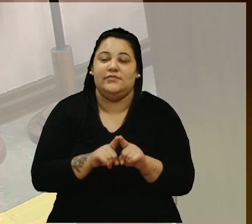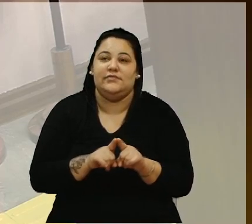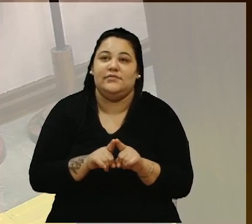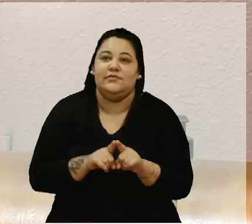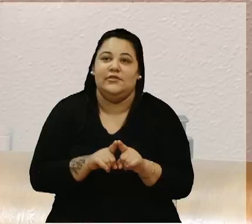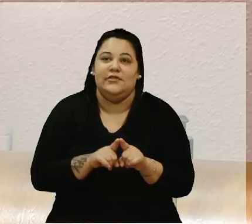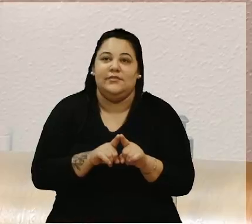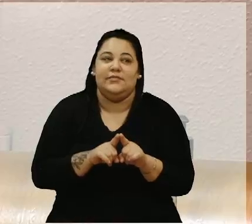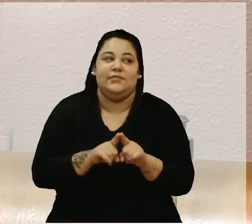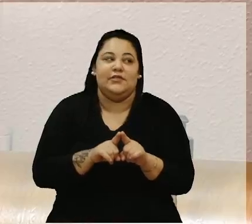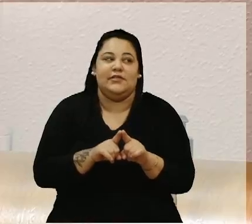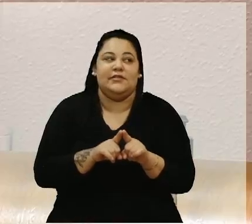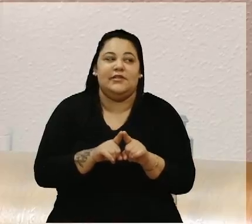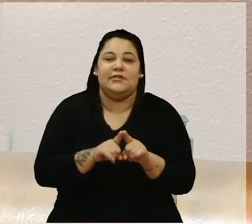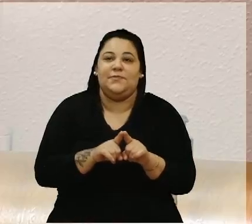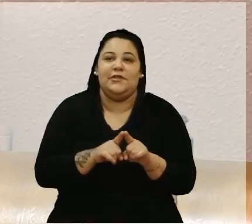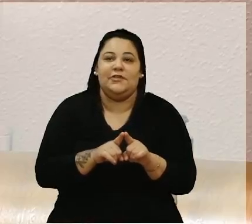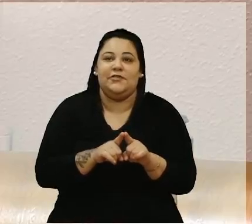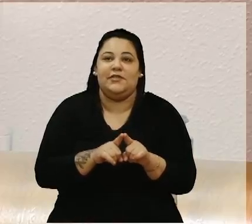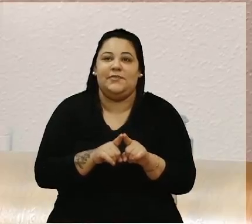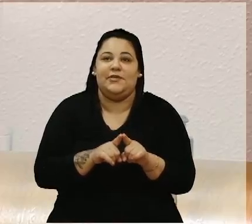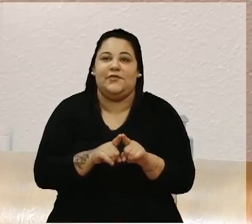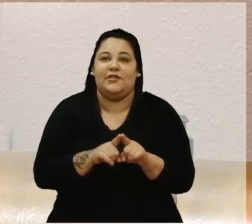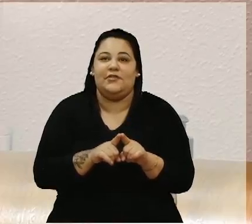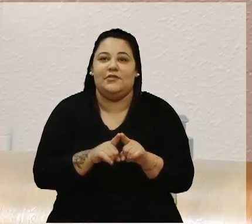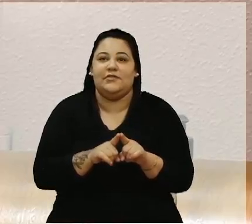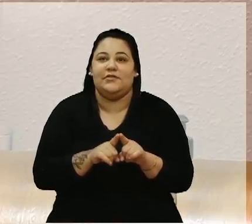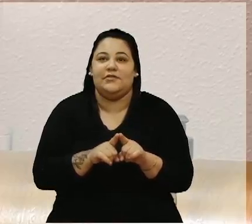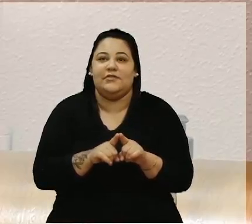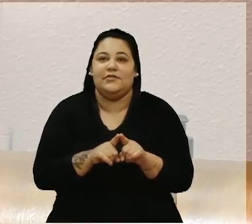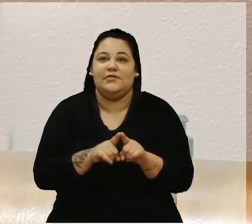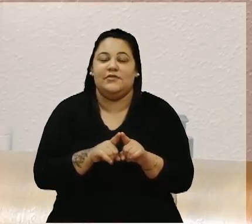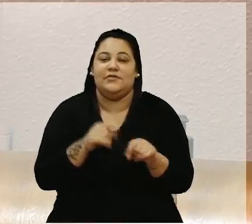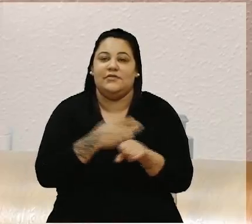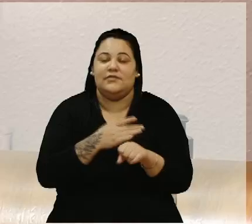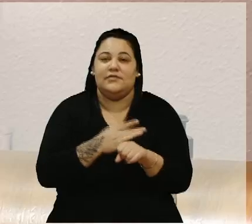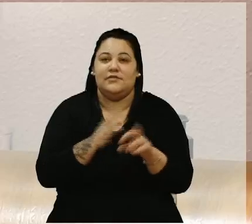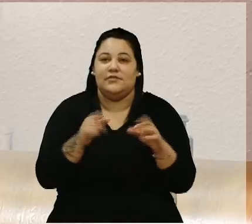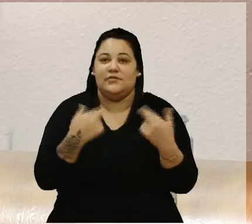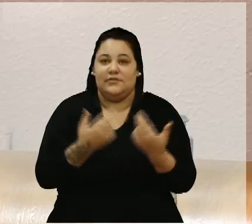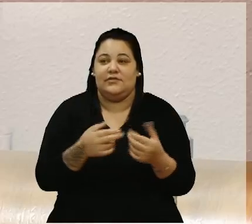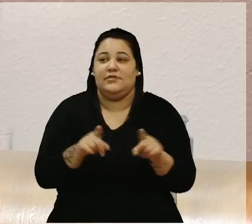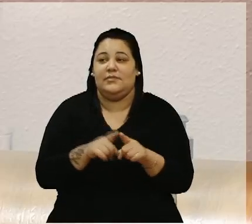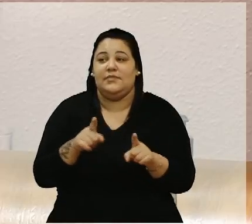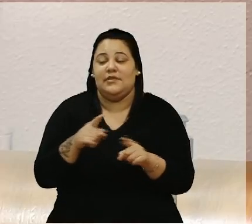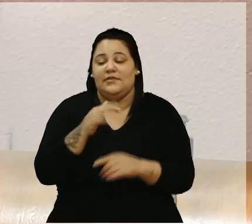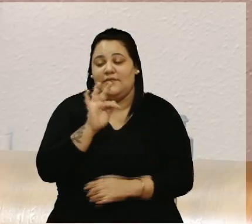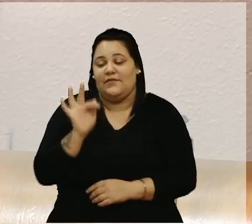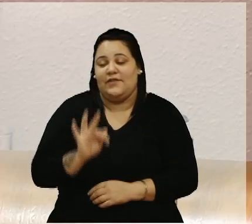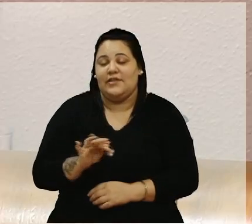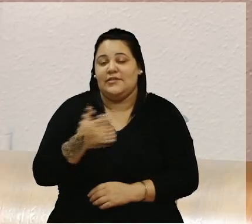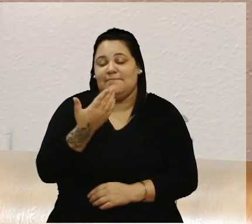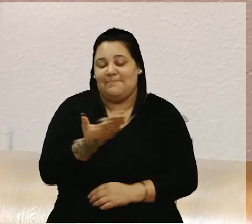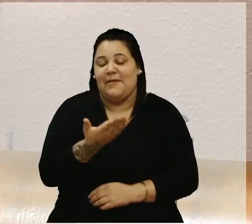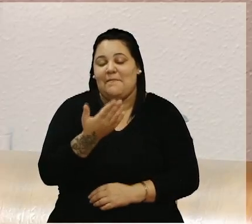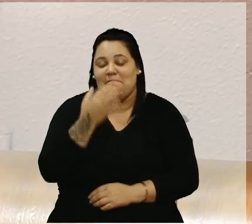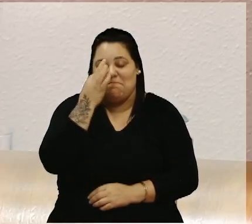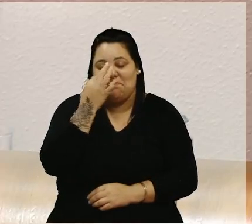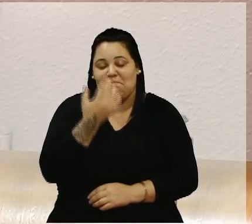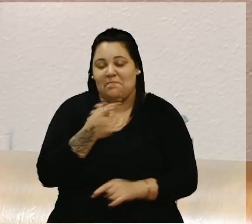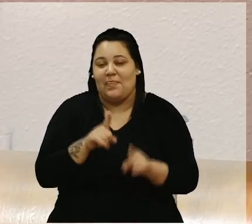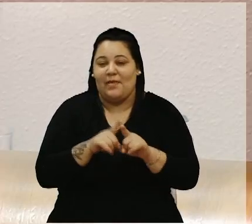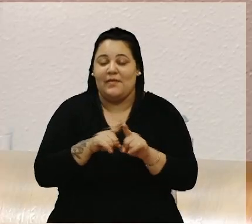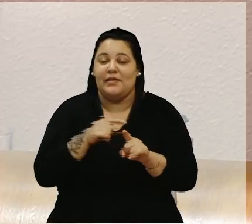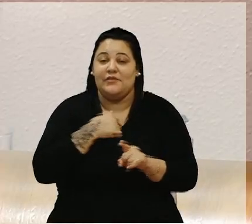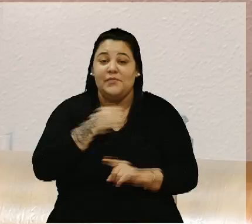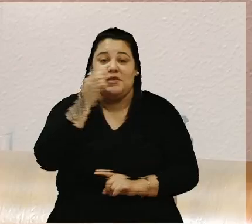lá no local, já tinha terminado a reunião, né? Mas fico contente que o senhor esteve presente. Estive lá na UBS